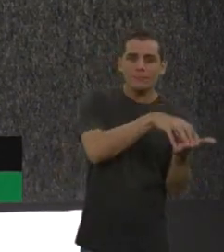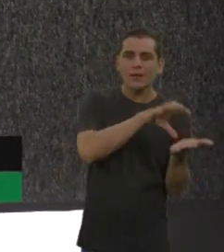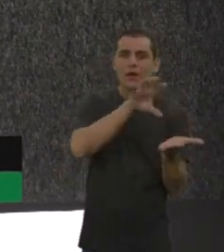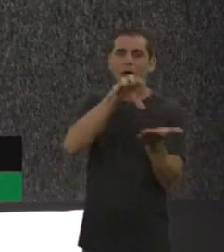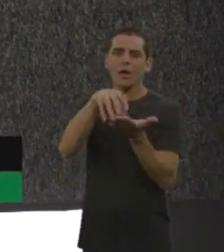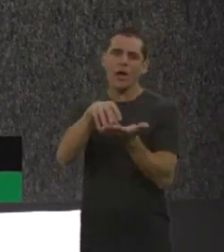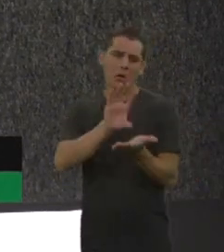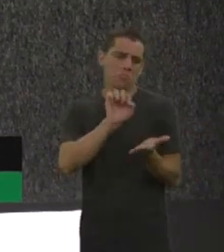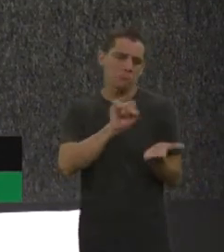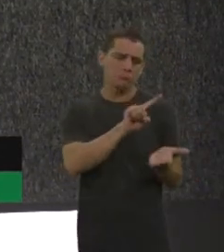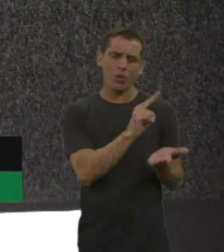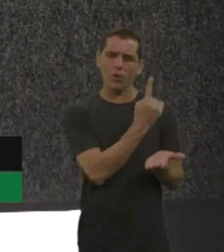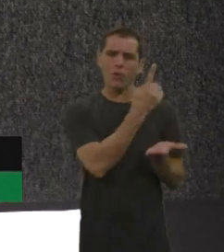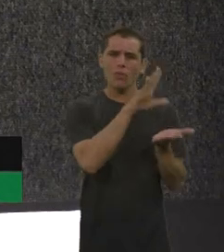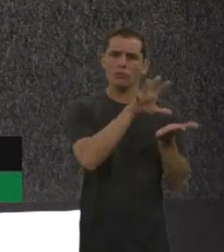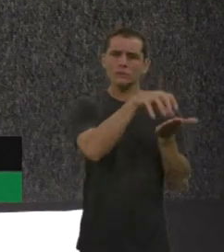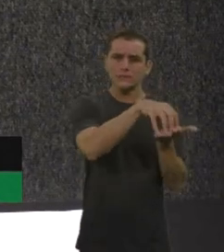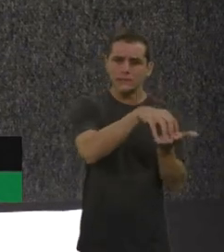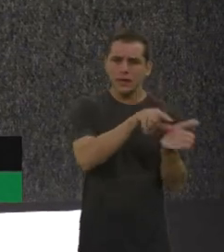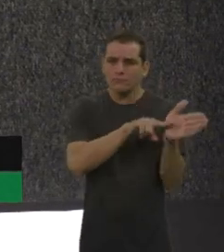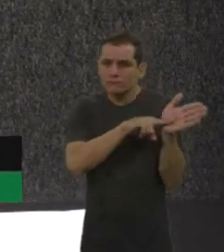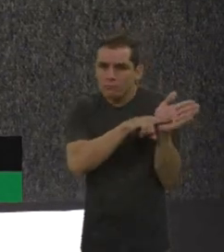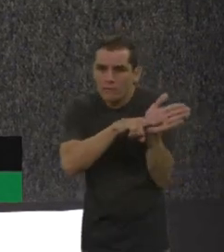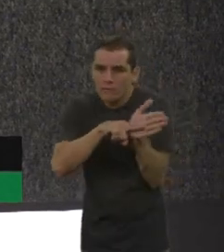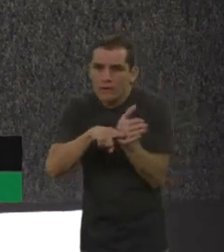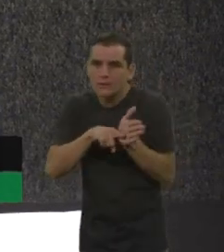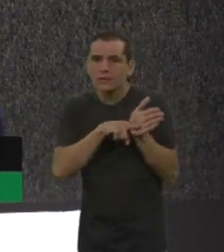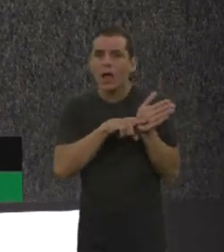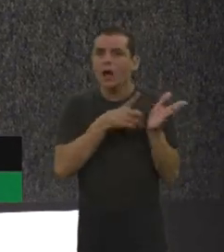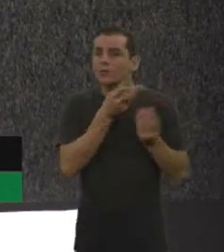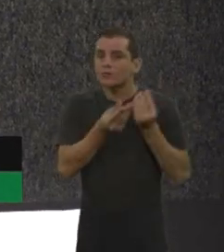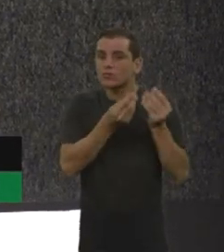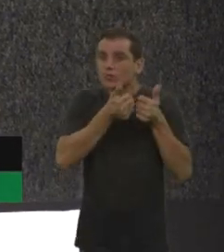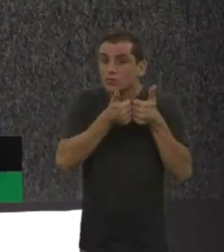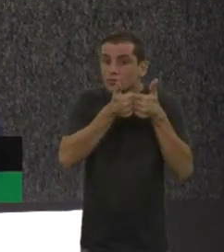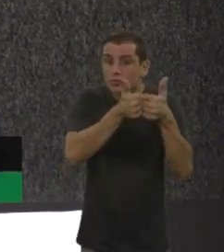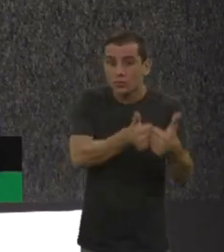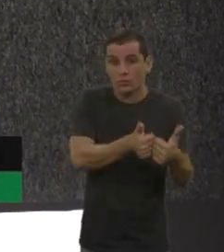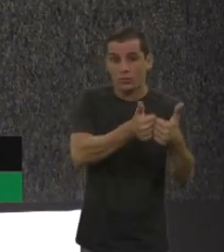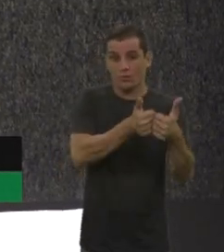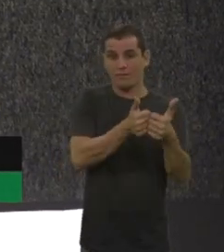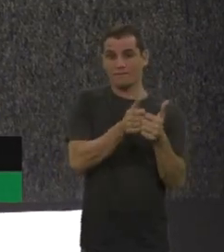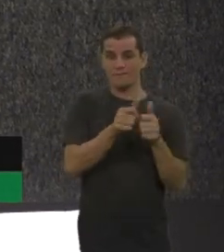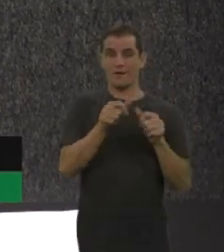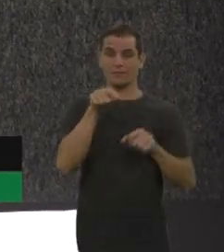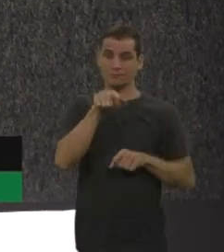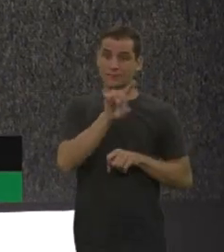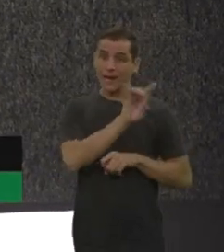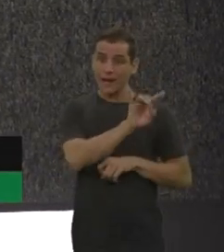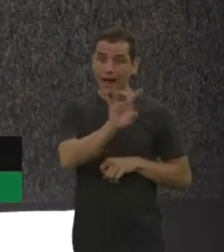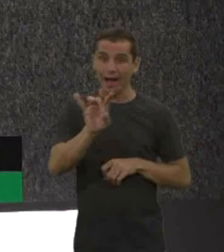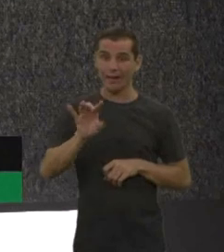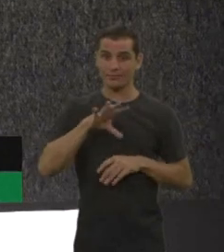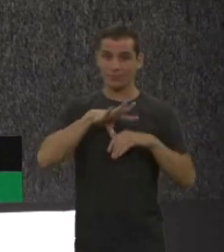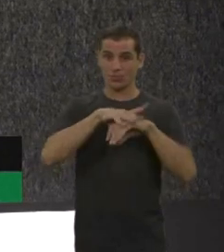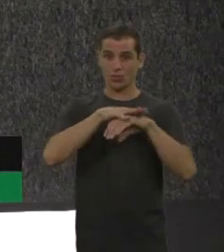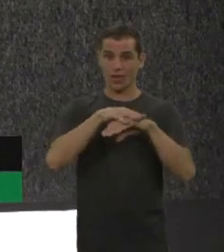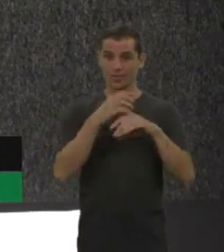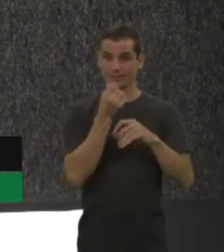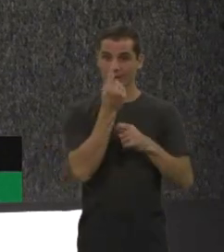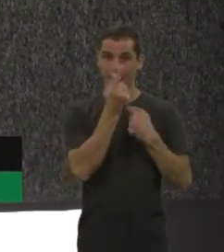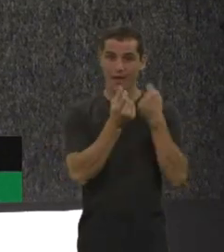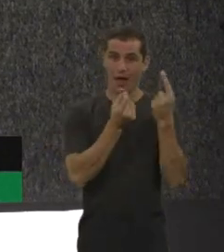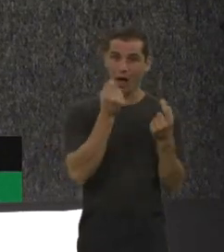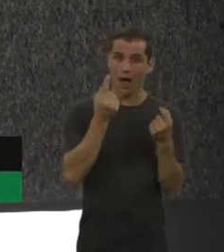investigação e acompanhamento desses casos. É muito importante. Sobrecarrega aqui o hospital infantil